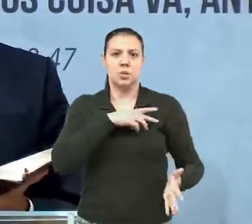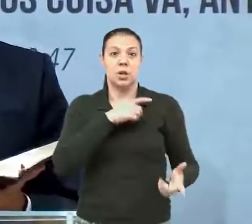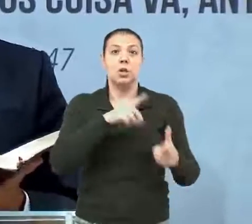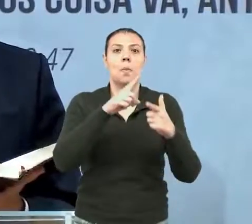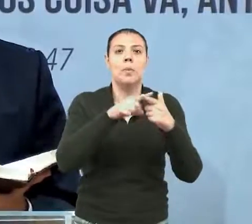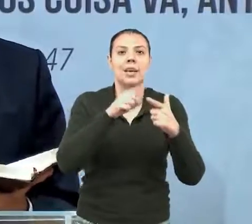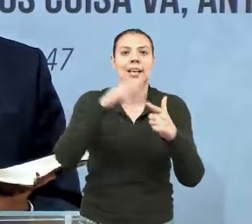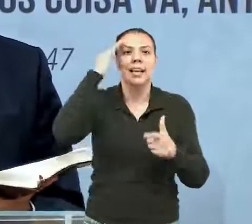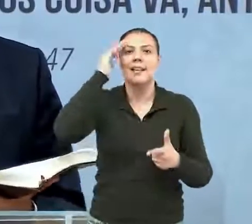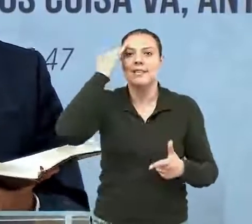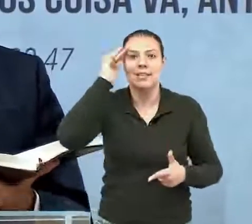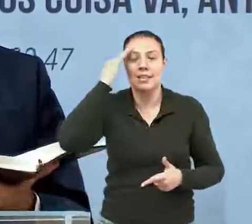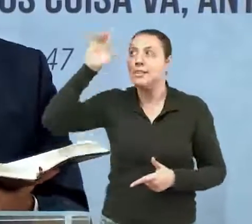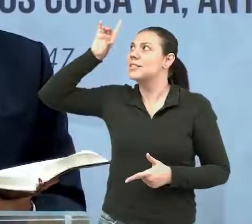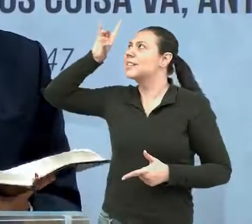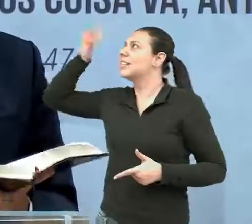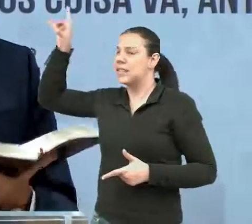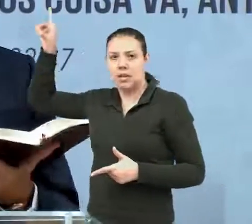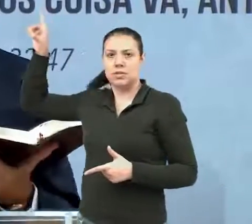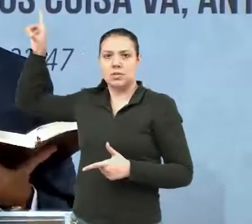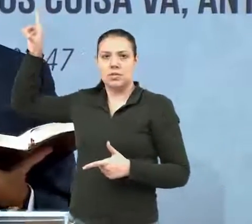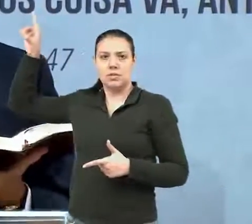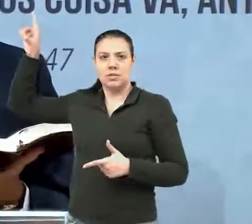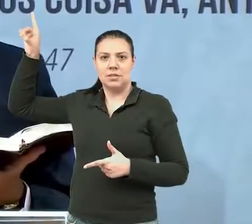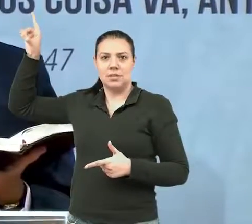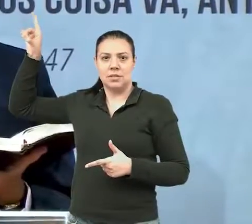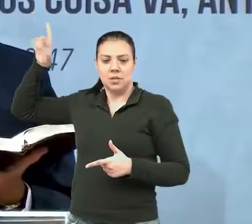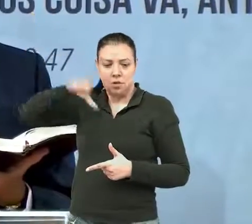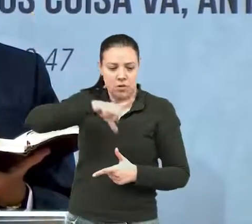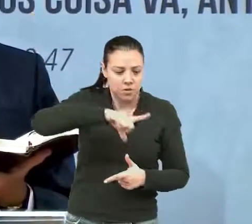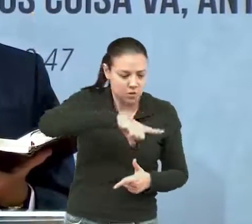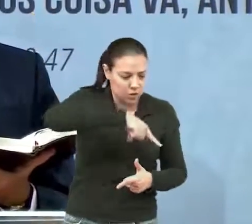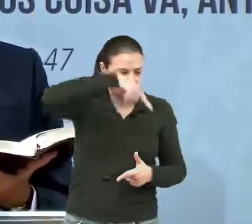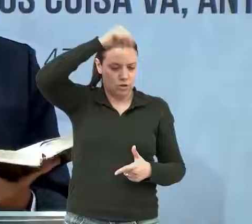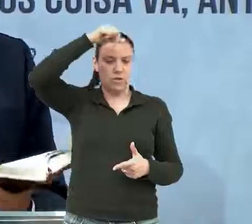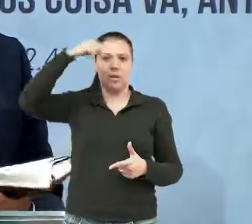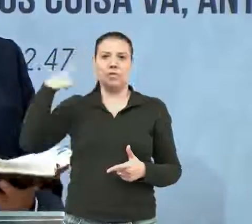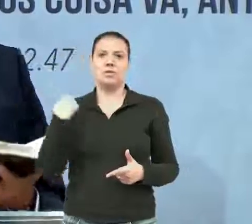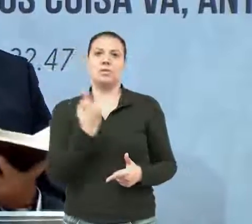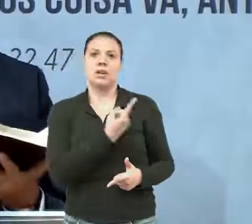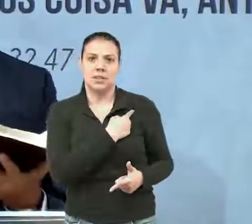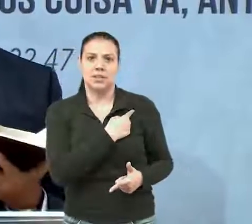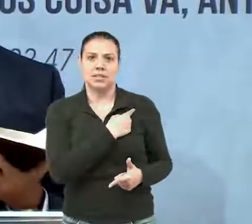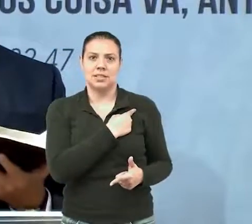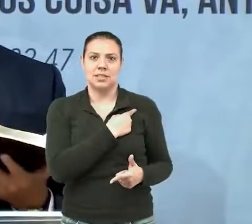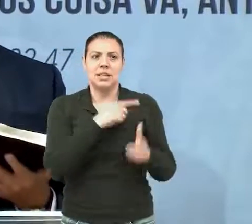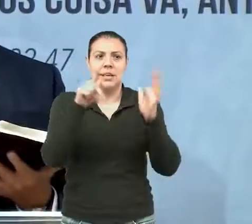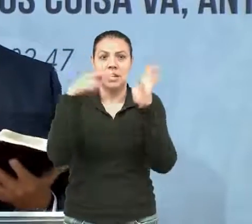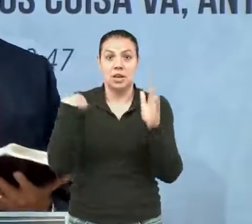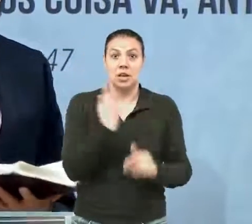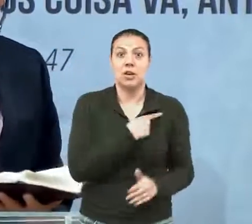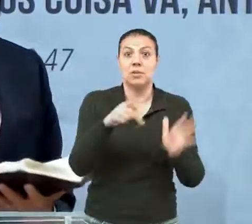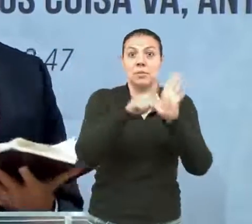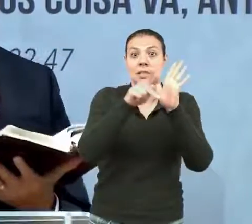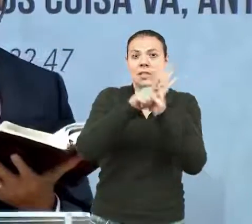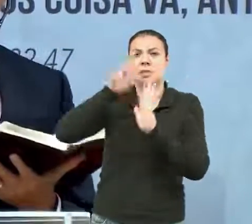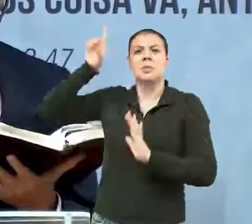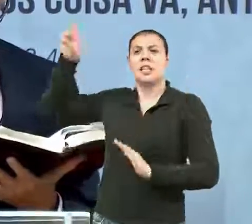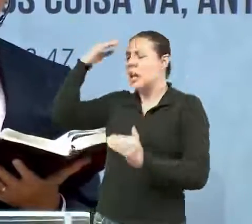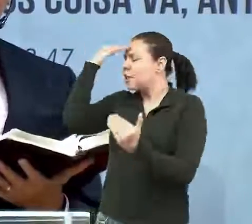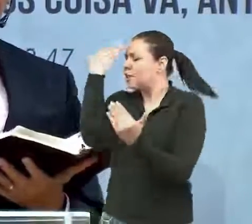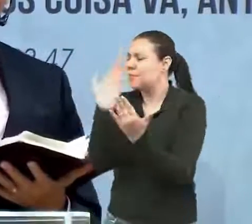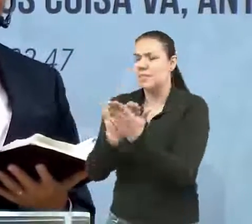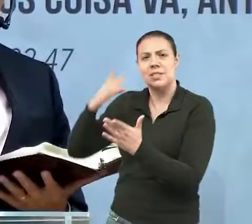criador e sustentador da vida, é o seu Deus. É a fé neste Deus, é a confiança